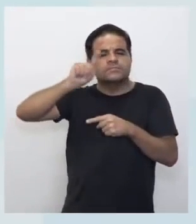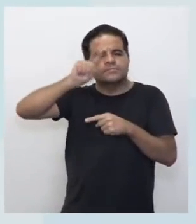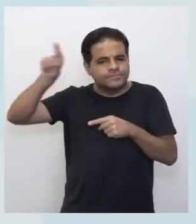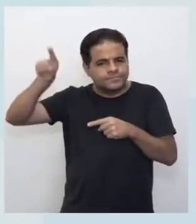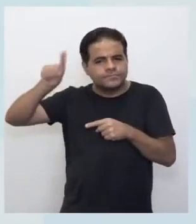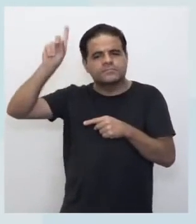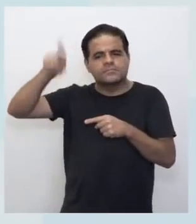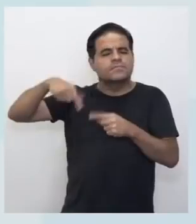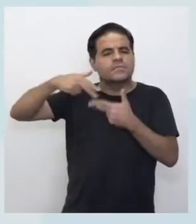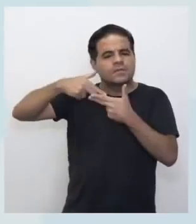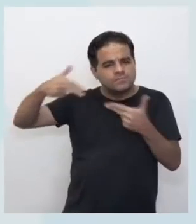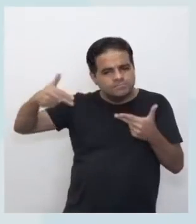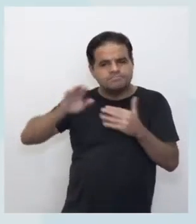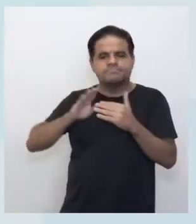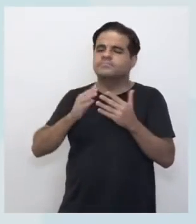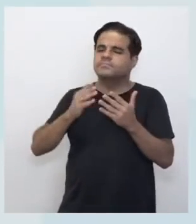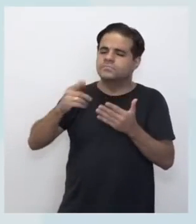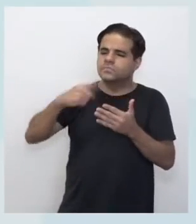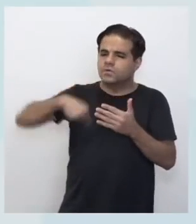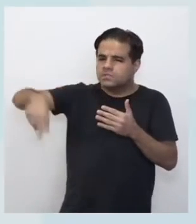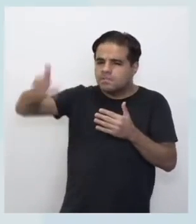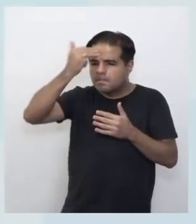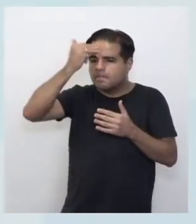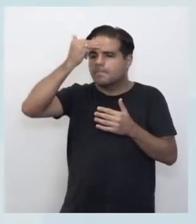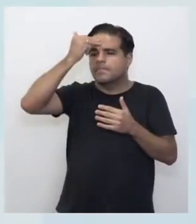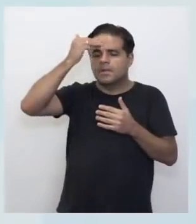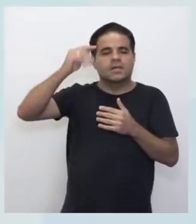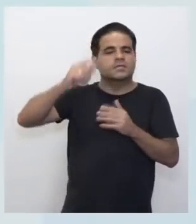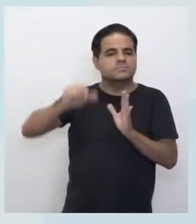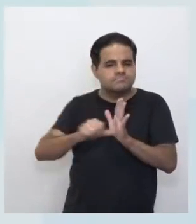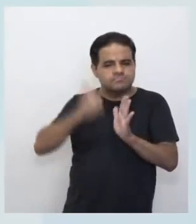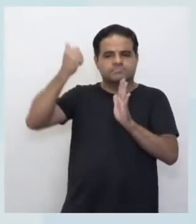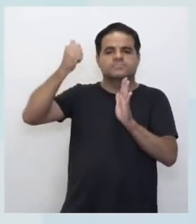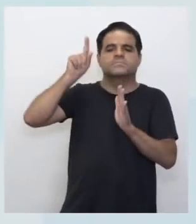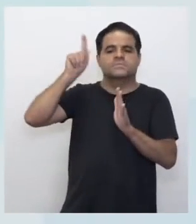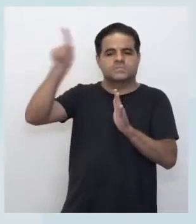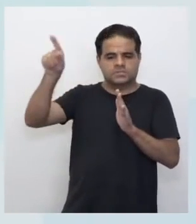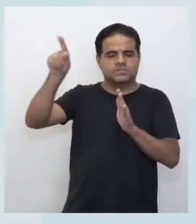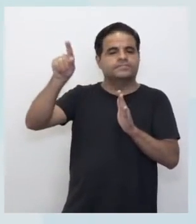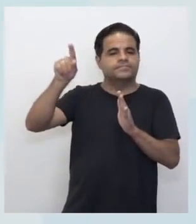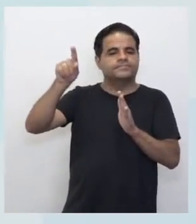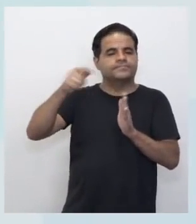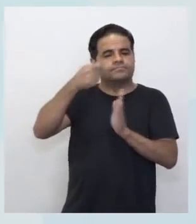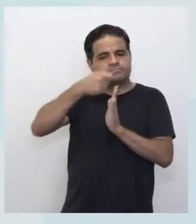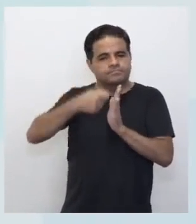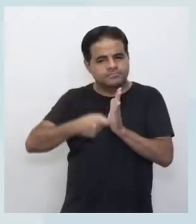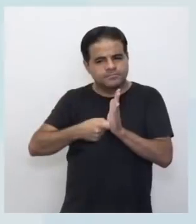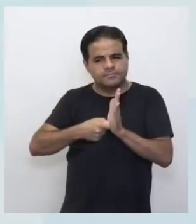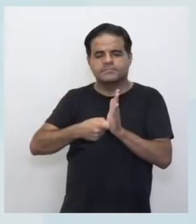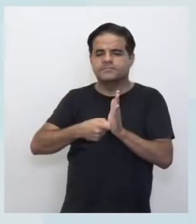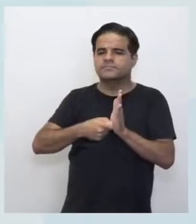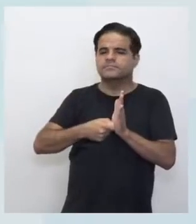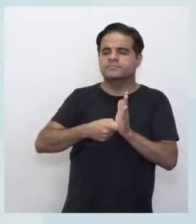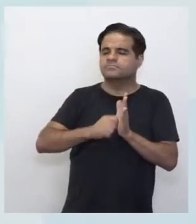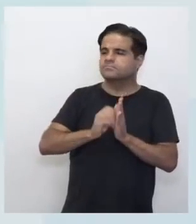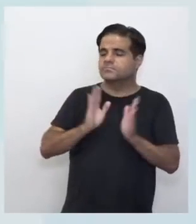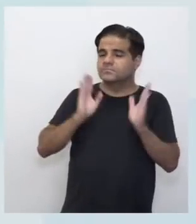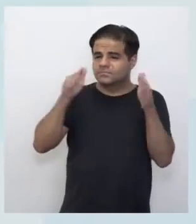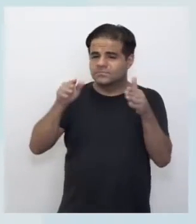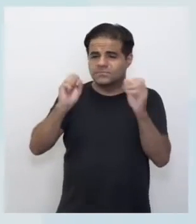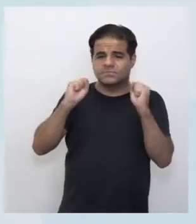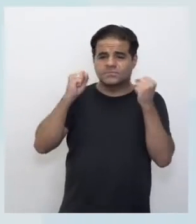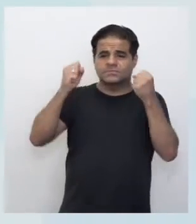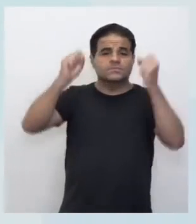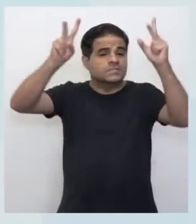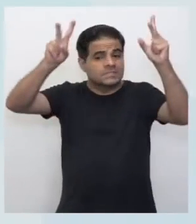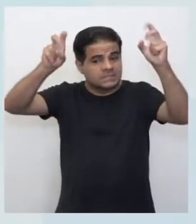é um dos que salta, né, na nossa mente de primeira, né, porque tem um autor que se dedicou grandemente a esse